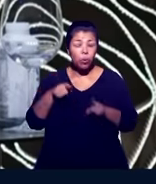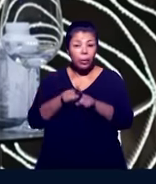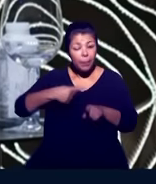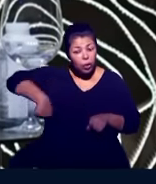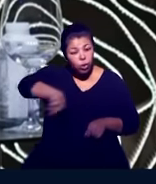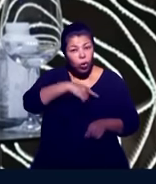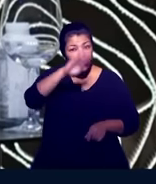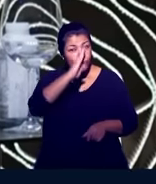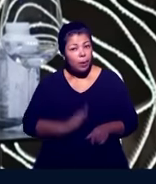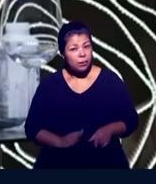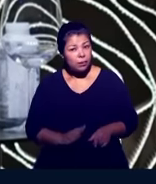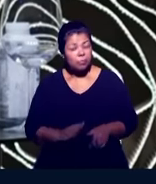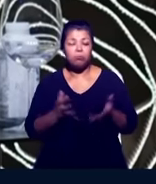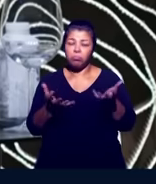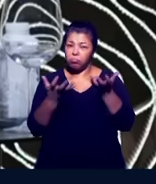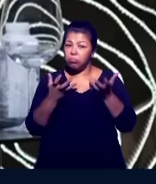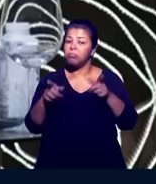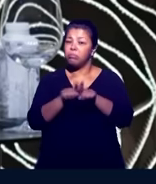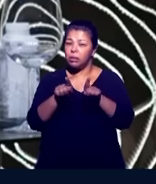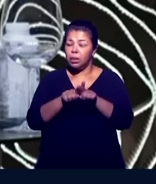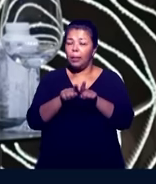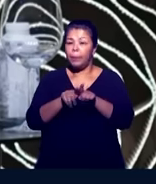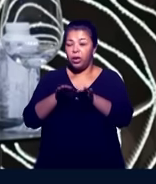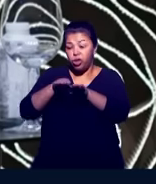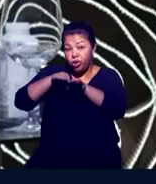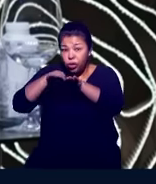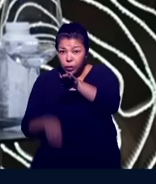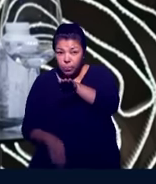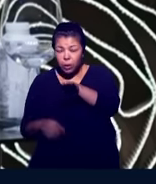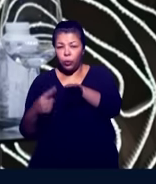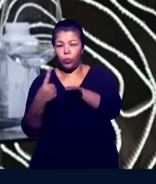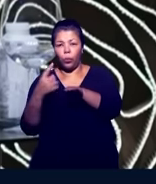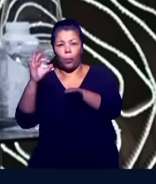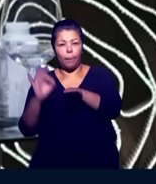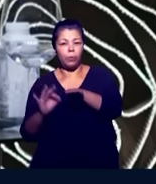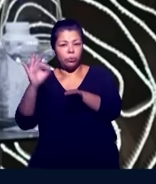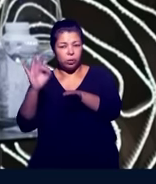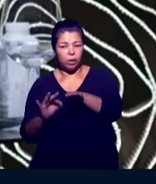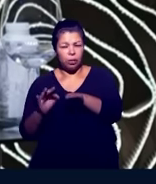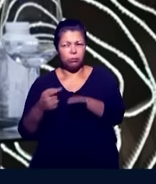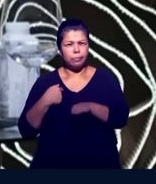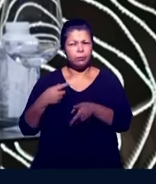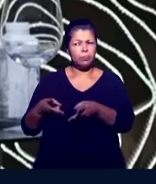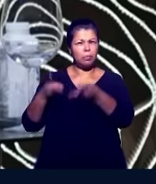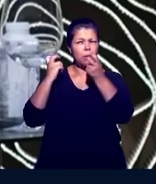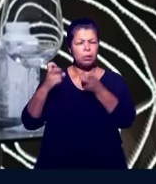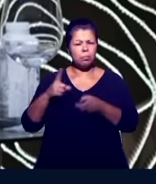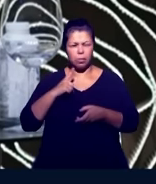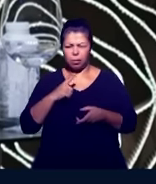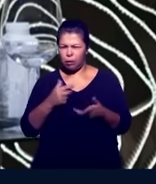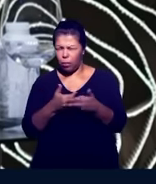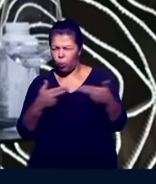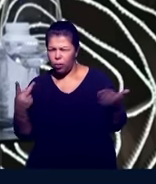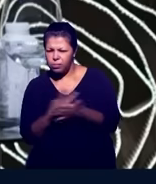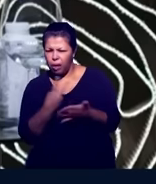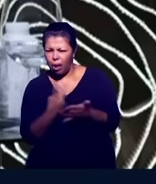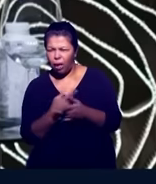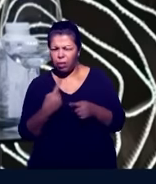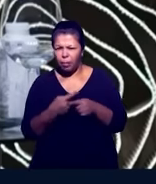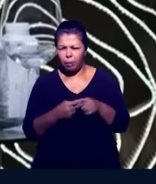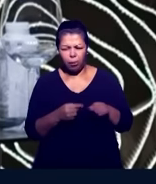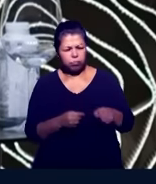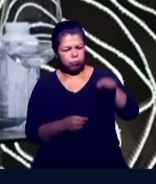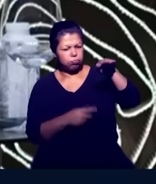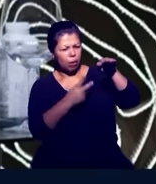desse ano para menos do que 1% então eu falei pô tem alguma coisa errada o PIB tá crescendo a receita